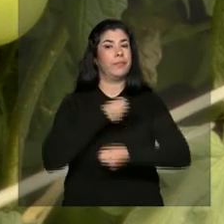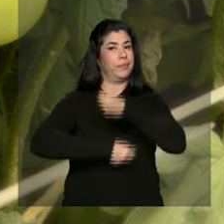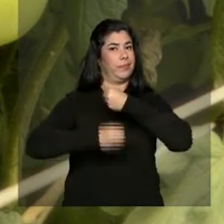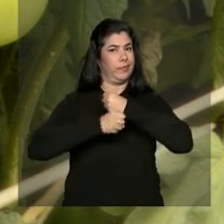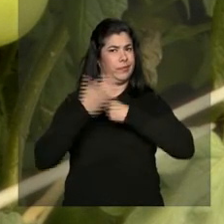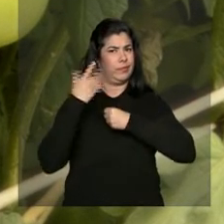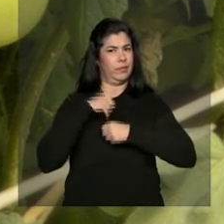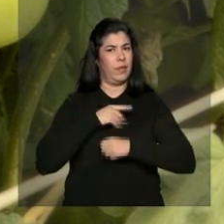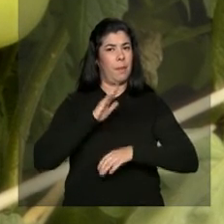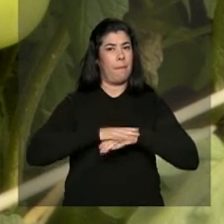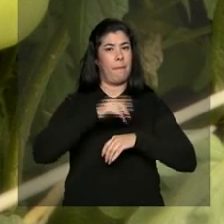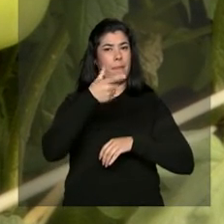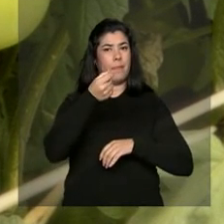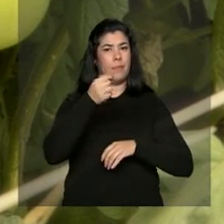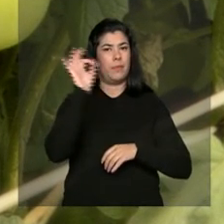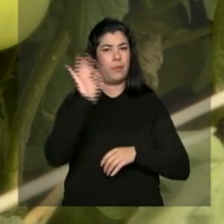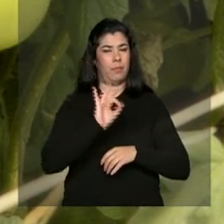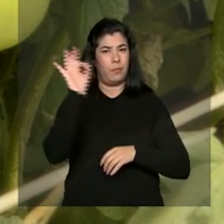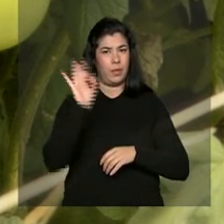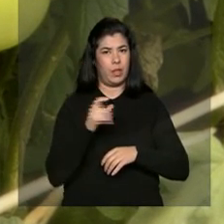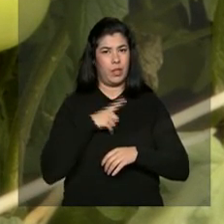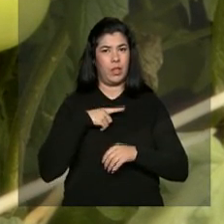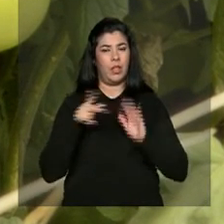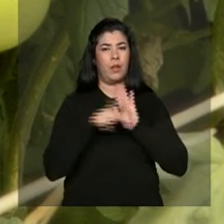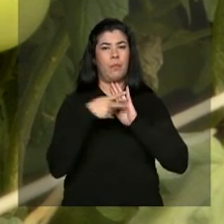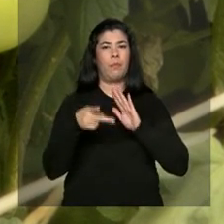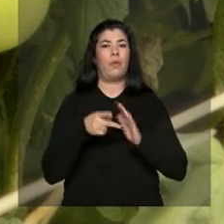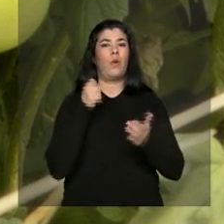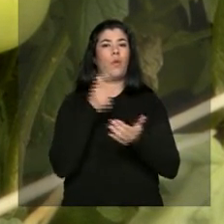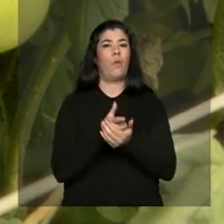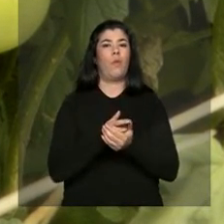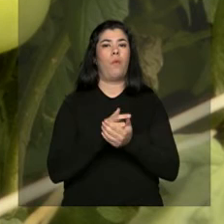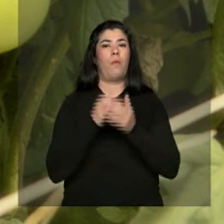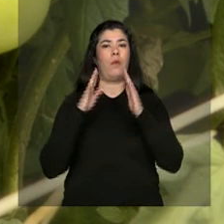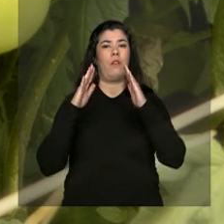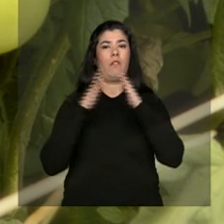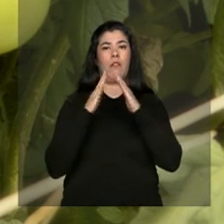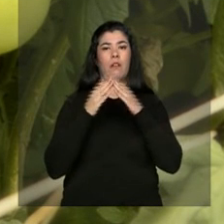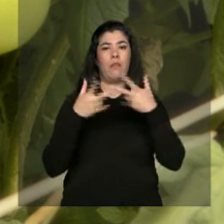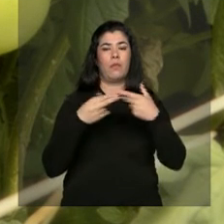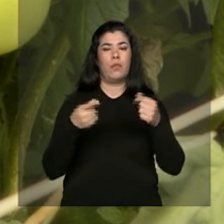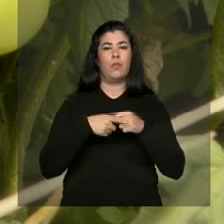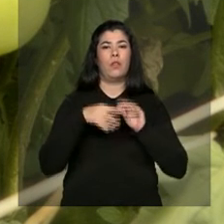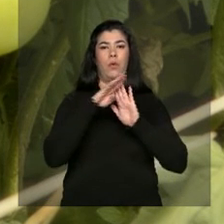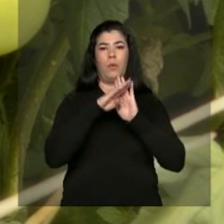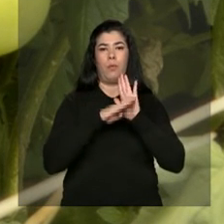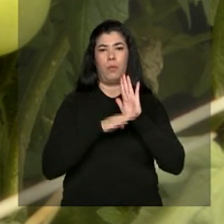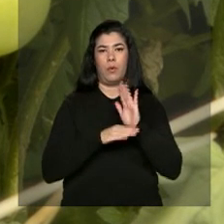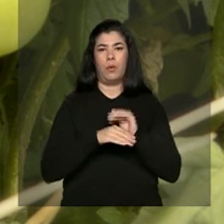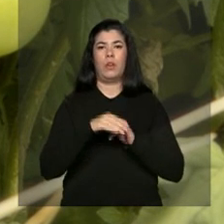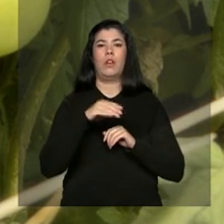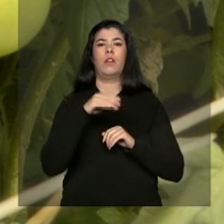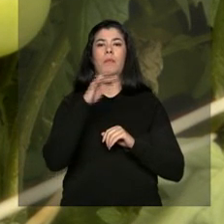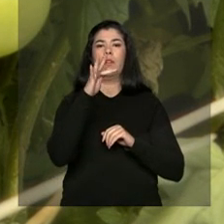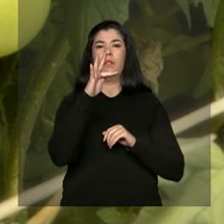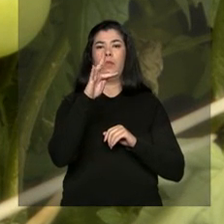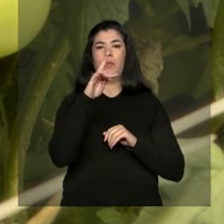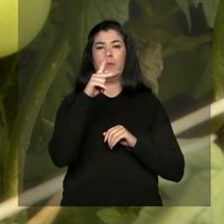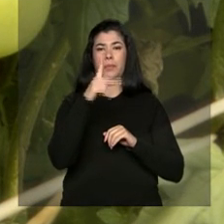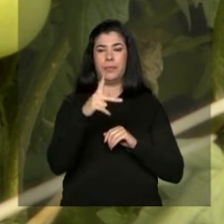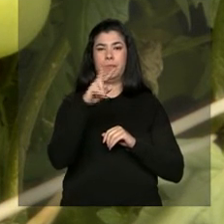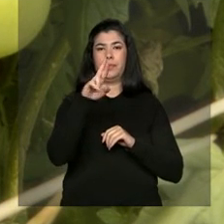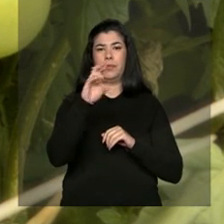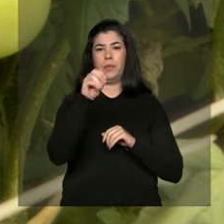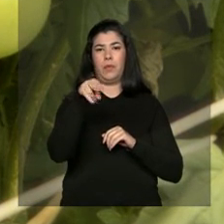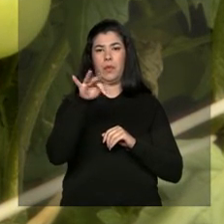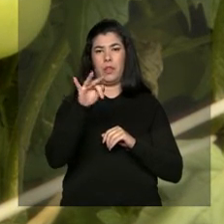passado, mais de 20% das titulações de imóveis adquiridos por meio do Programa Nacional de Crédito Fundiário foram efetivadas